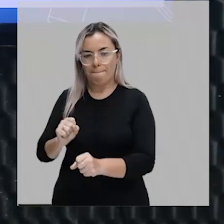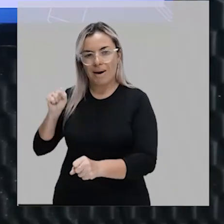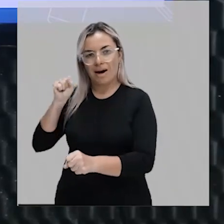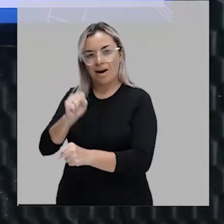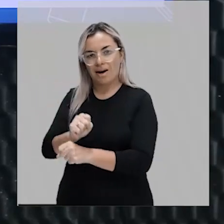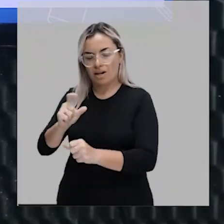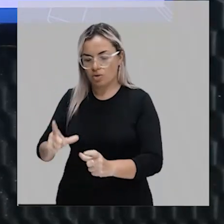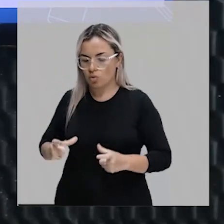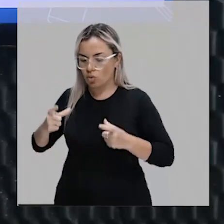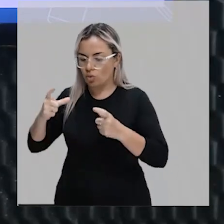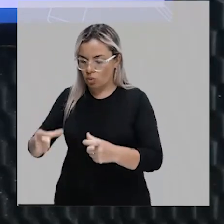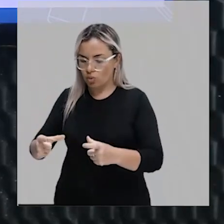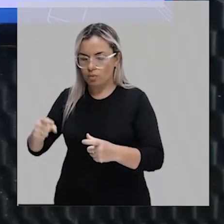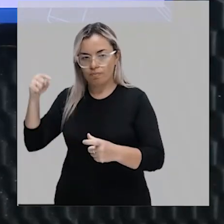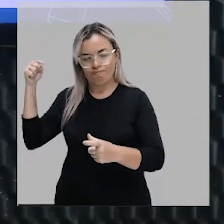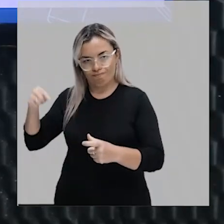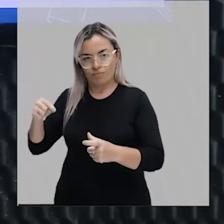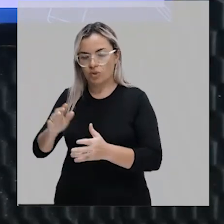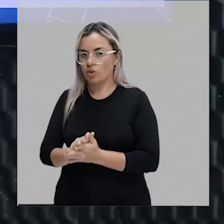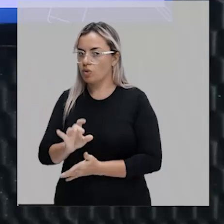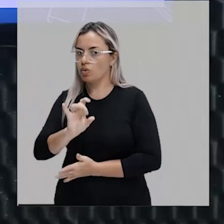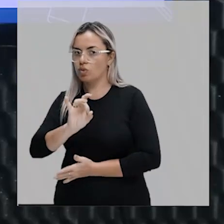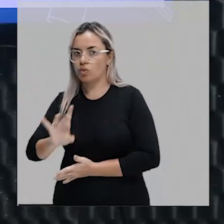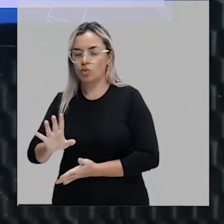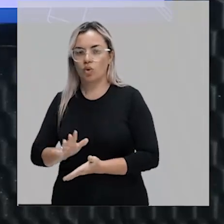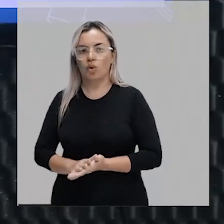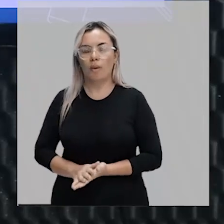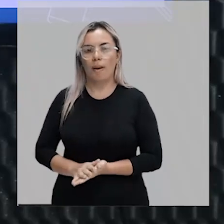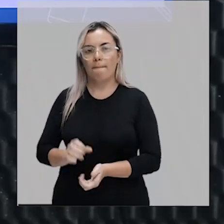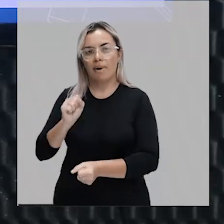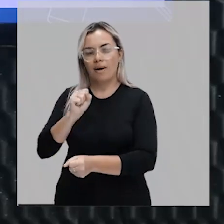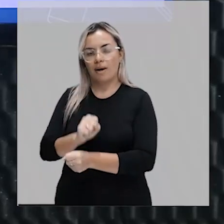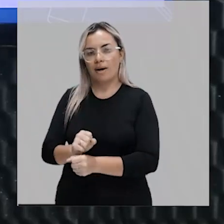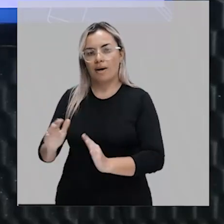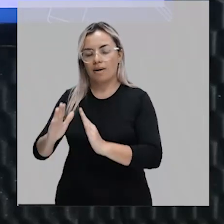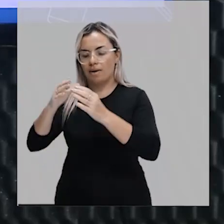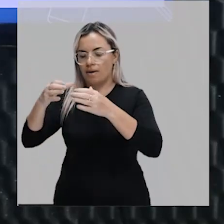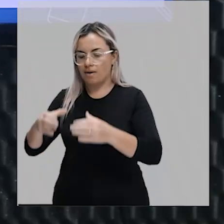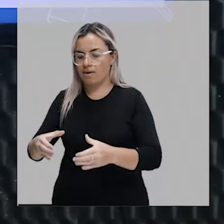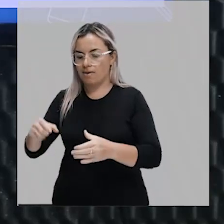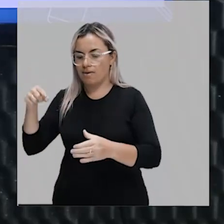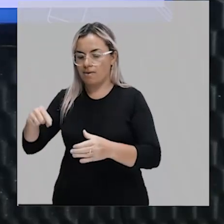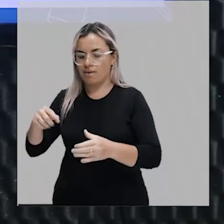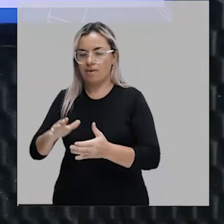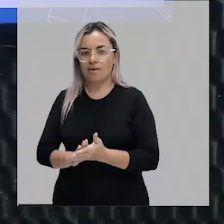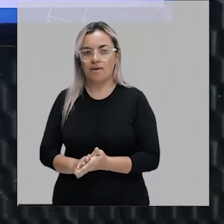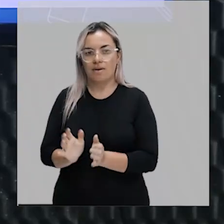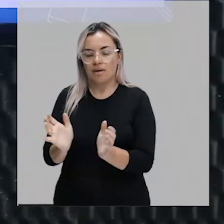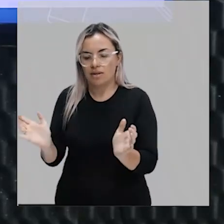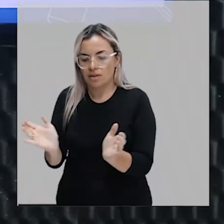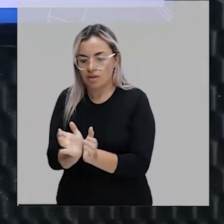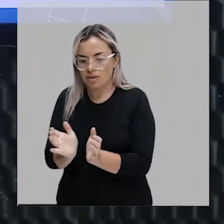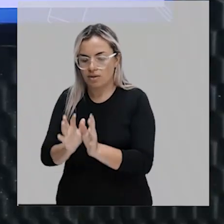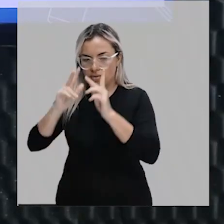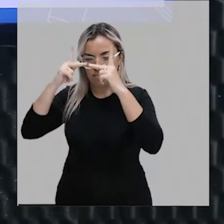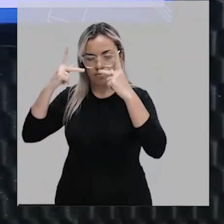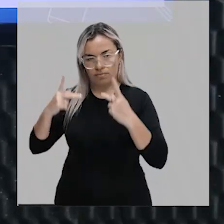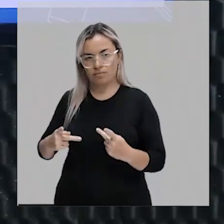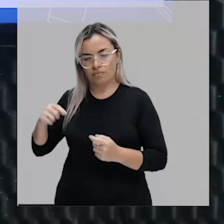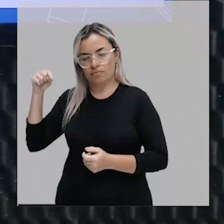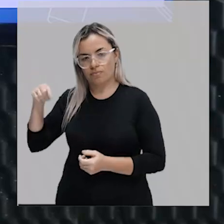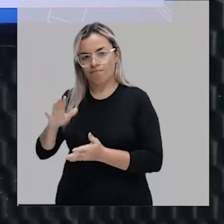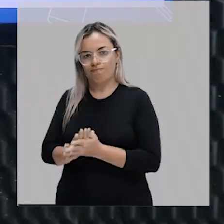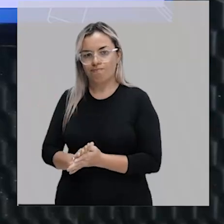sedentarizar, ou seja, a ocupar um local fixo. E a partir do momento que esses grupos humanos, eles